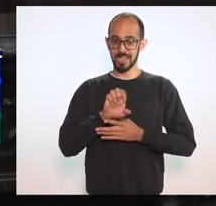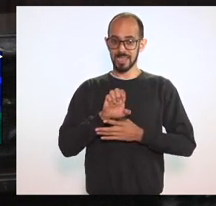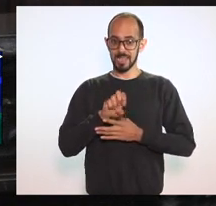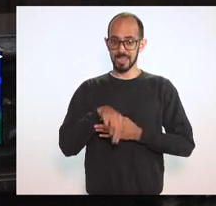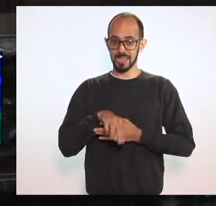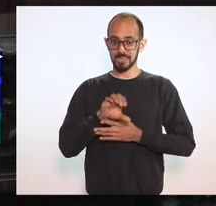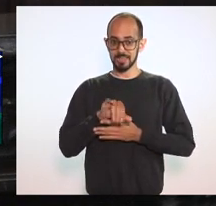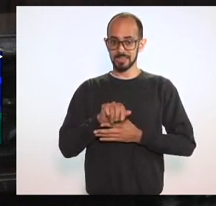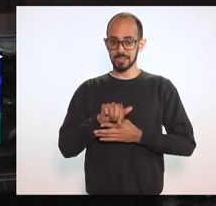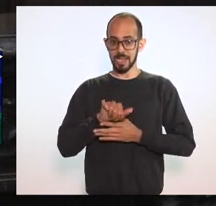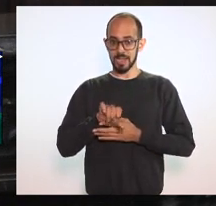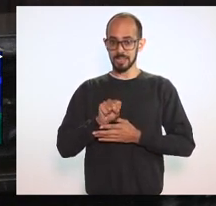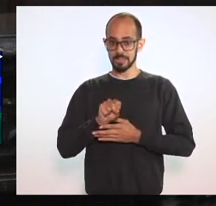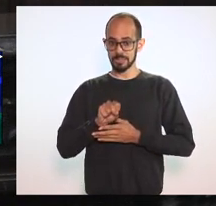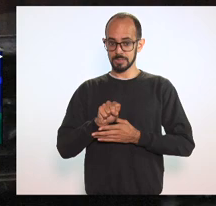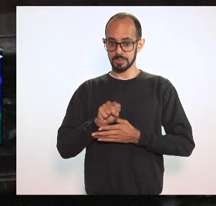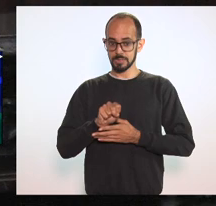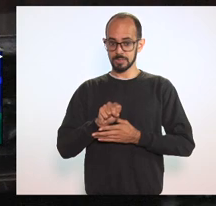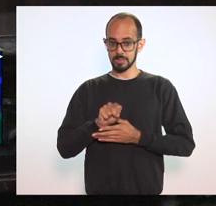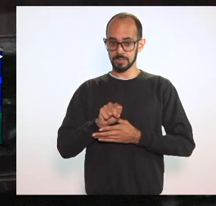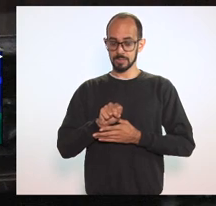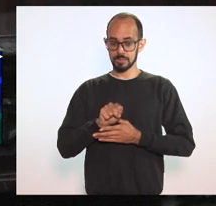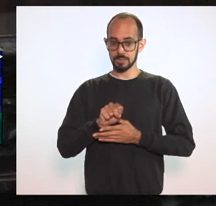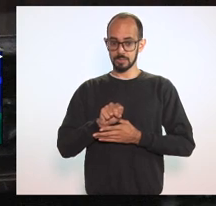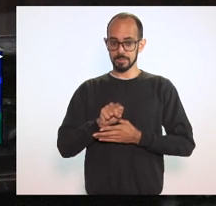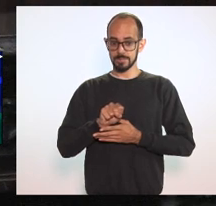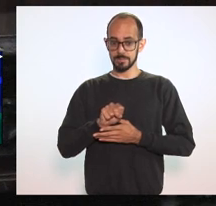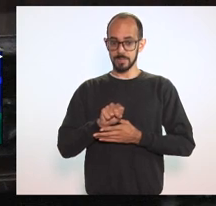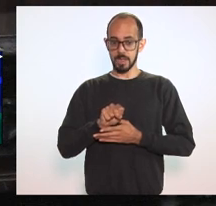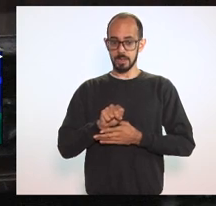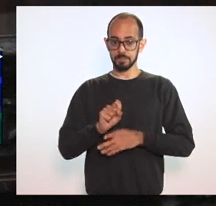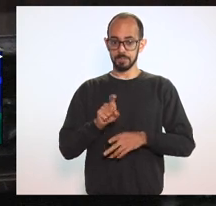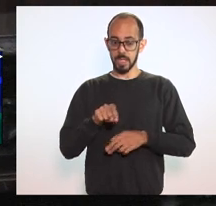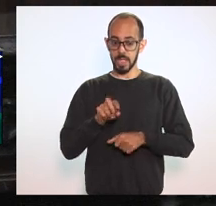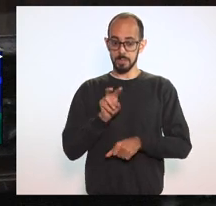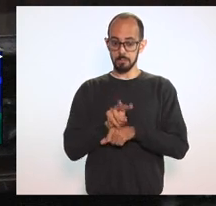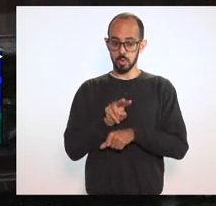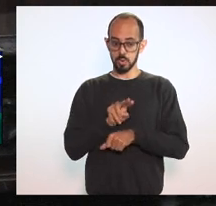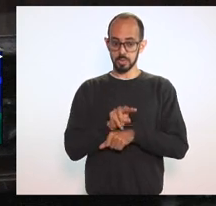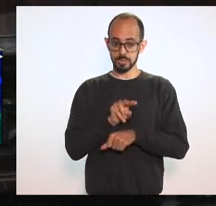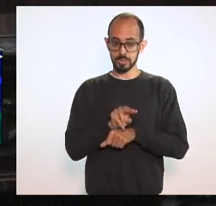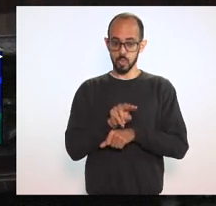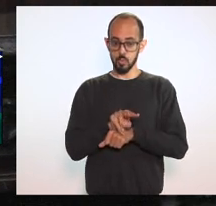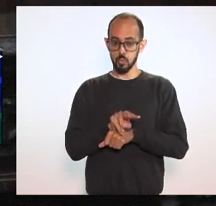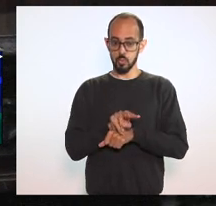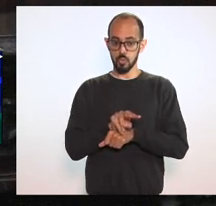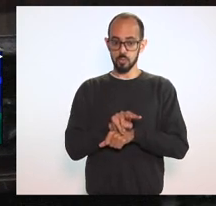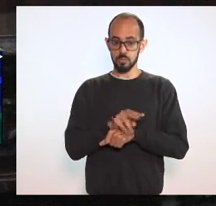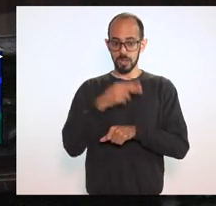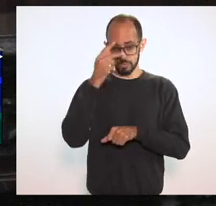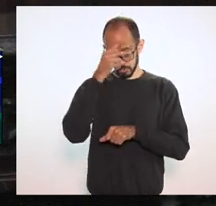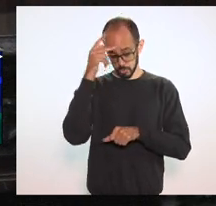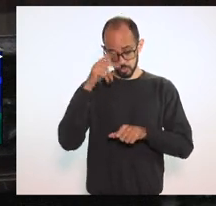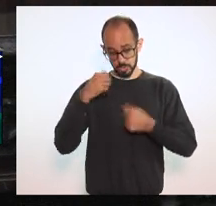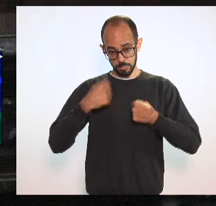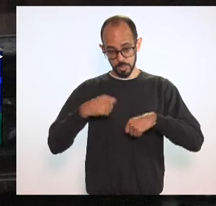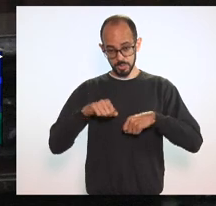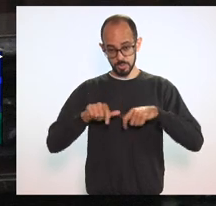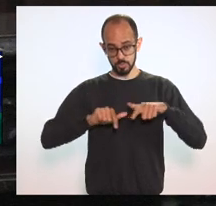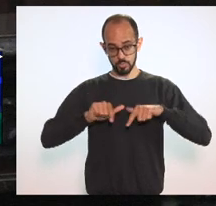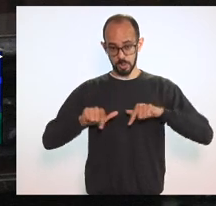uma jornada dupla e nesse sentido vamos caminhar protegendo os que precisam trabalhar